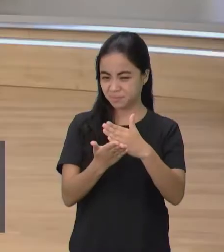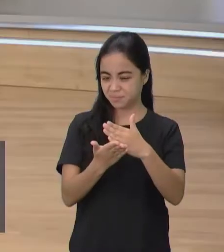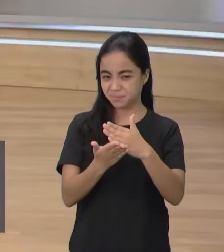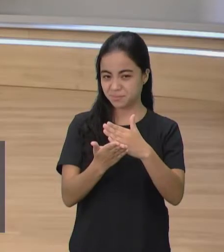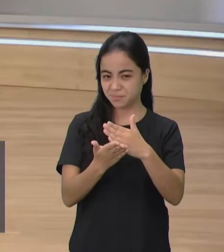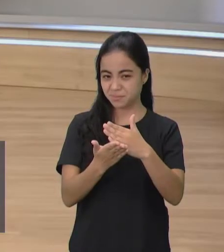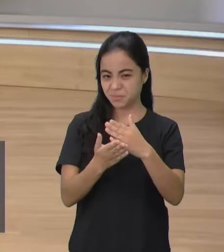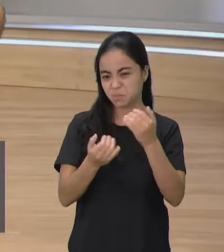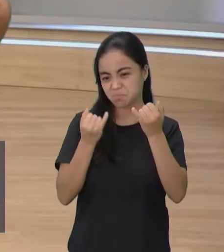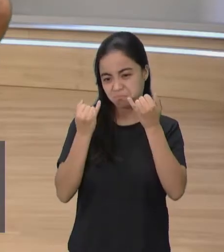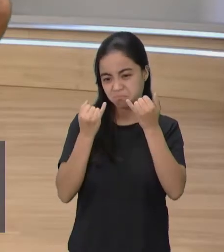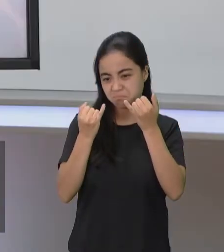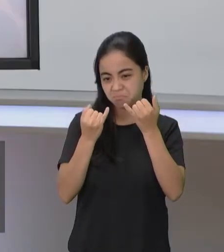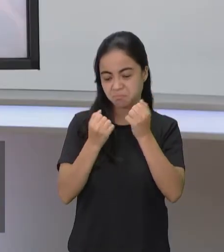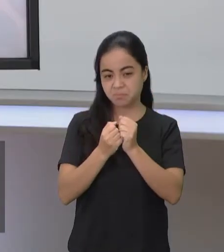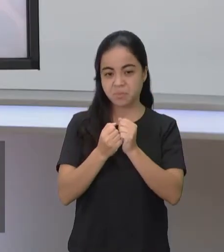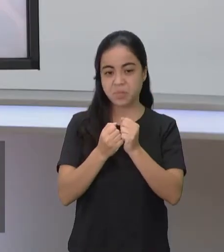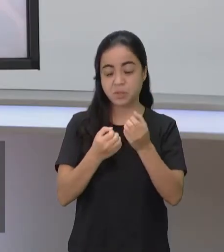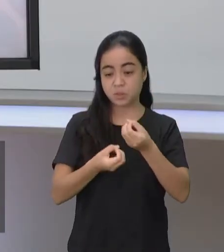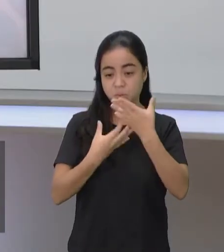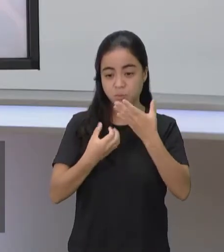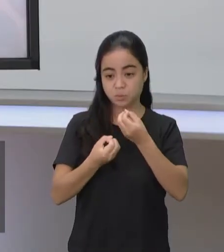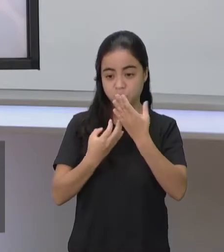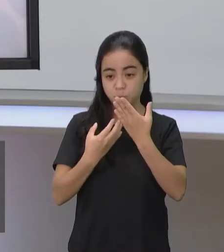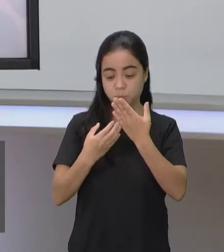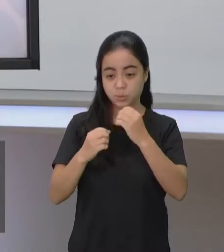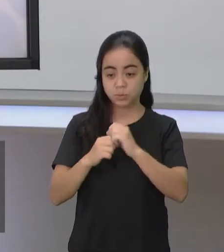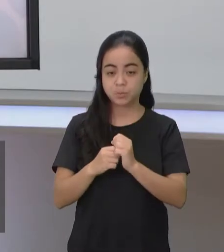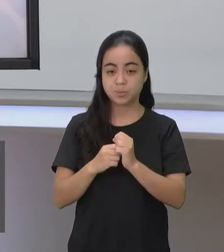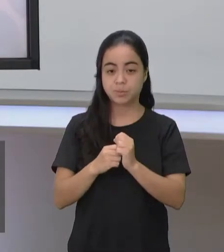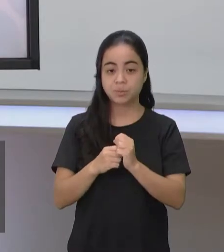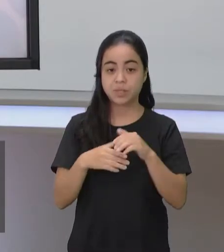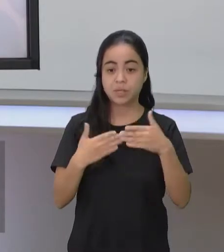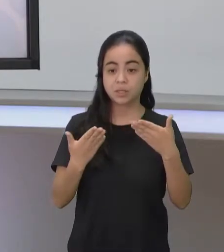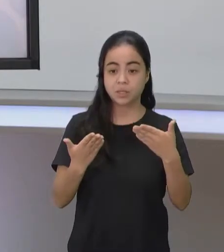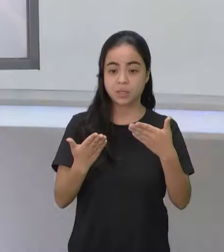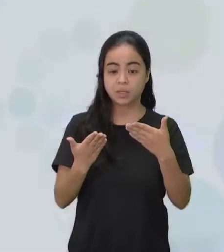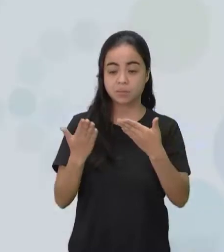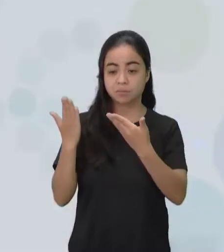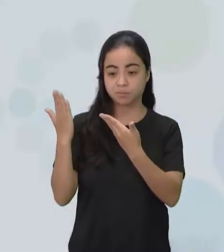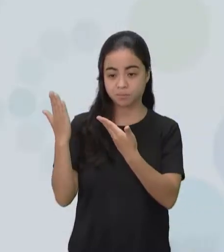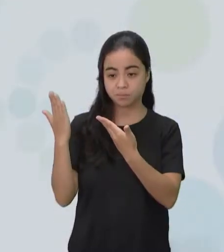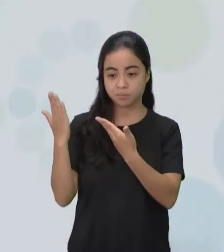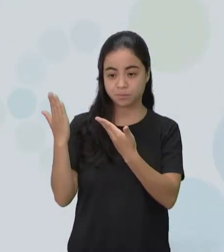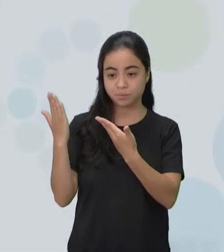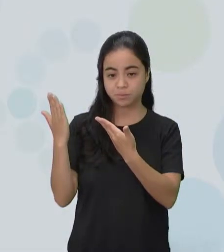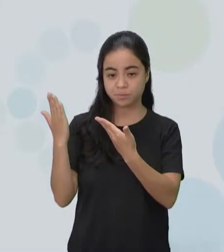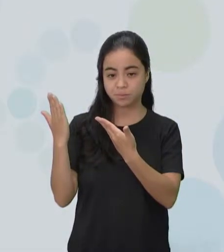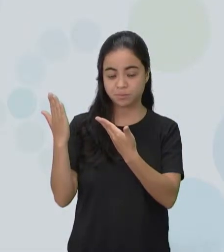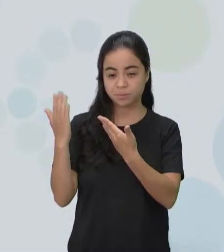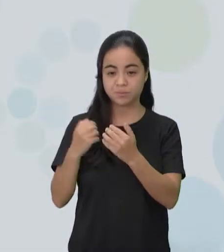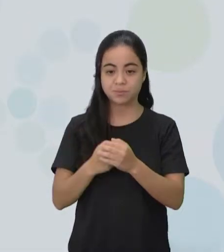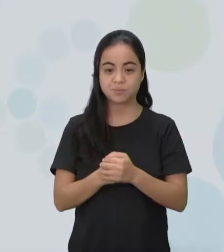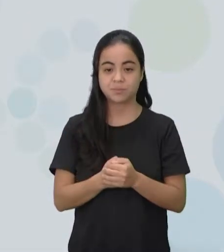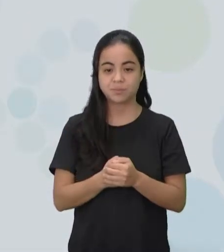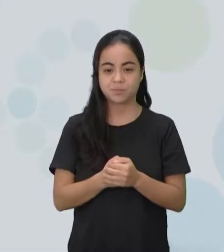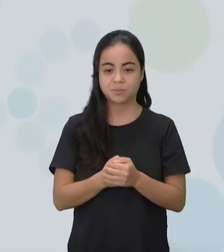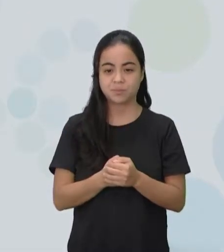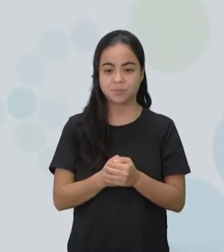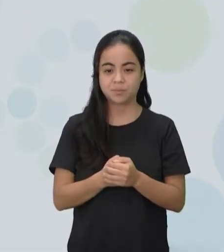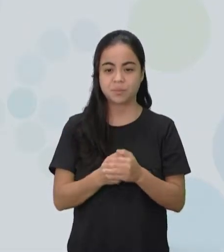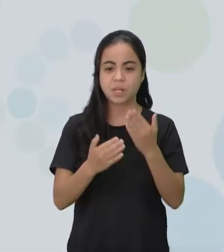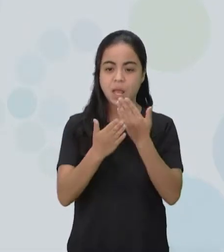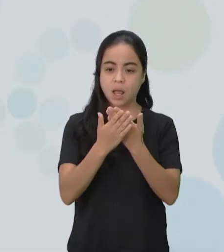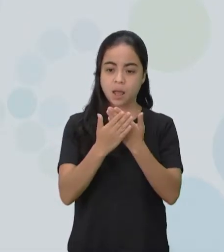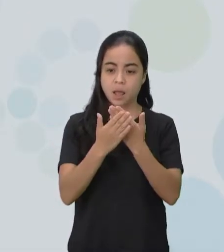de informações que nós temos aí que colocar para vocês. Então, vai aparecer aí na tela. A gente está aí na aula do